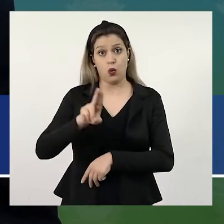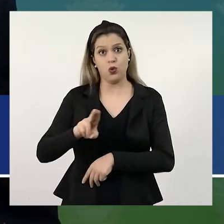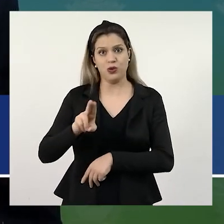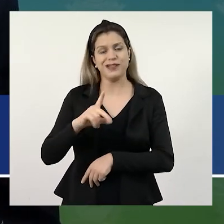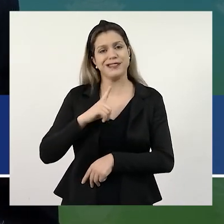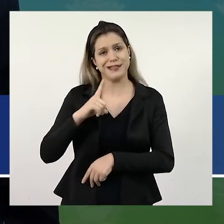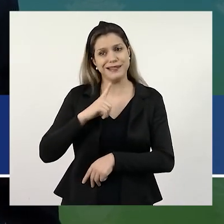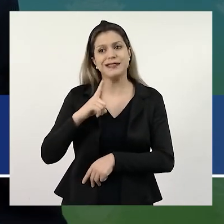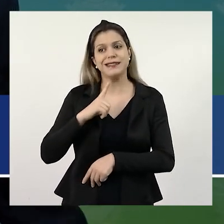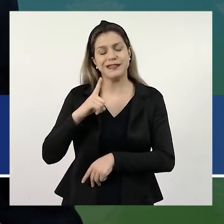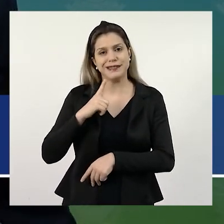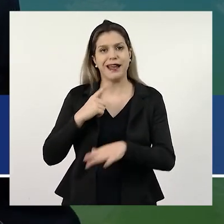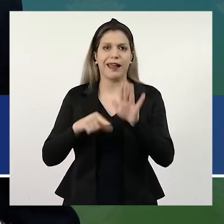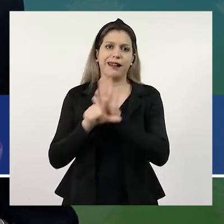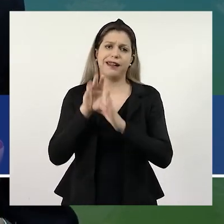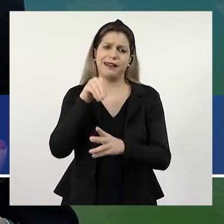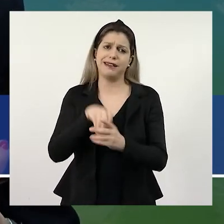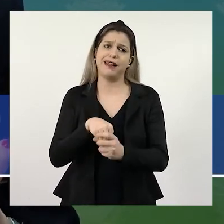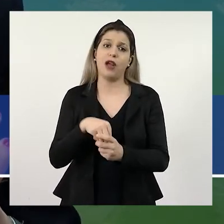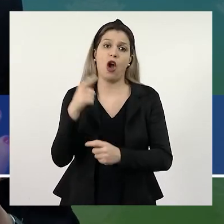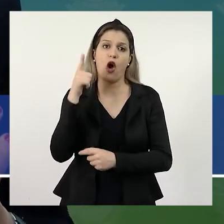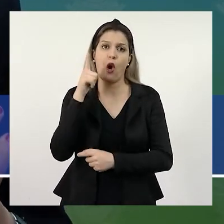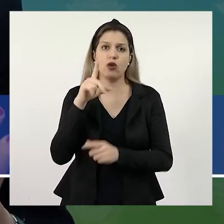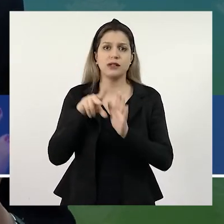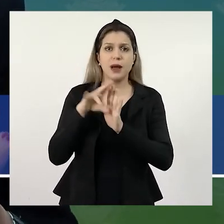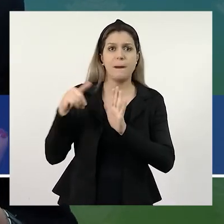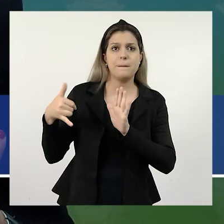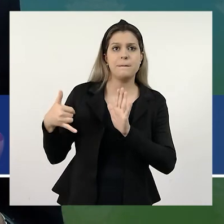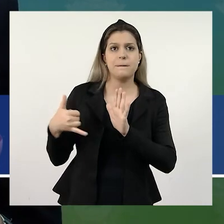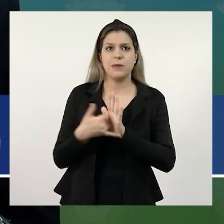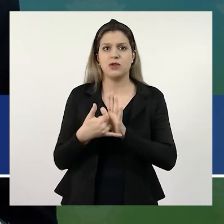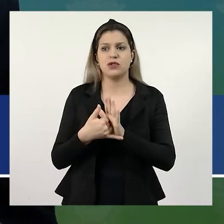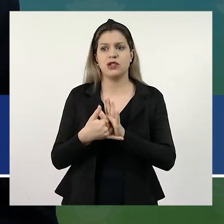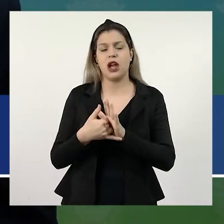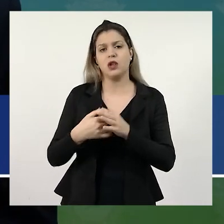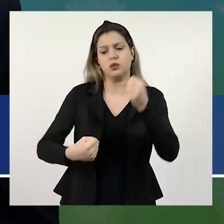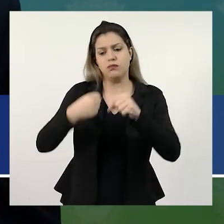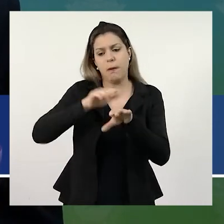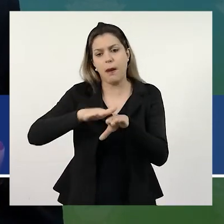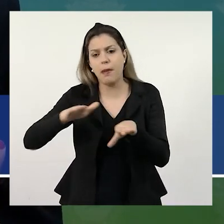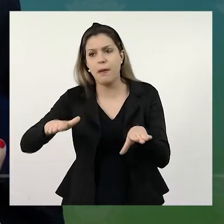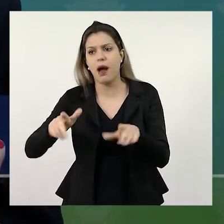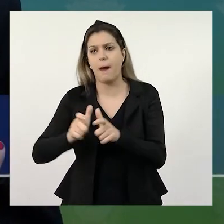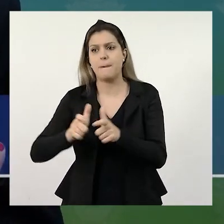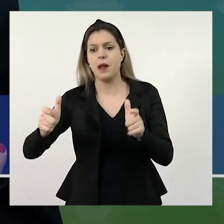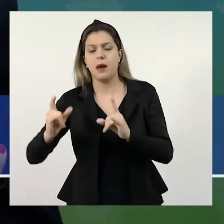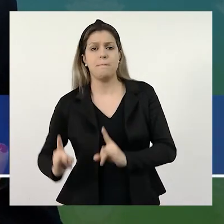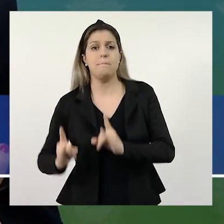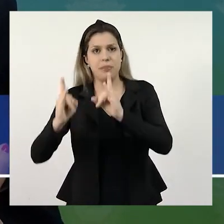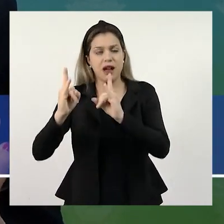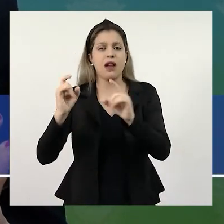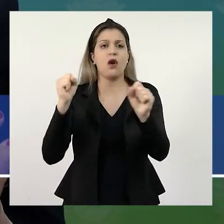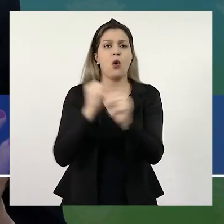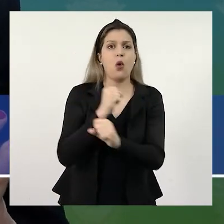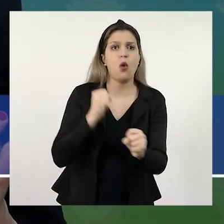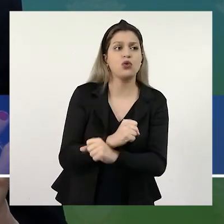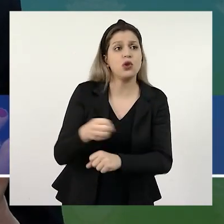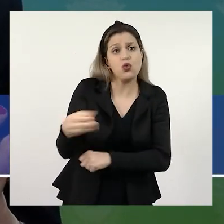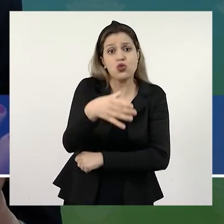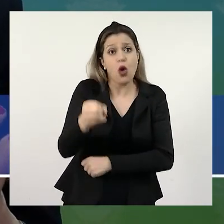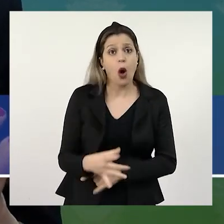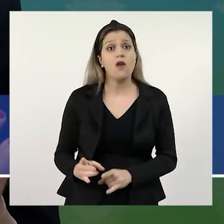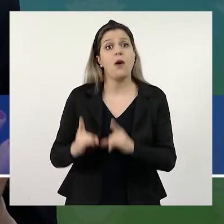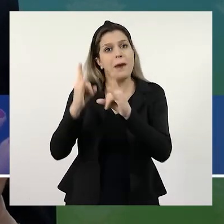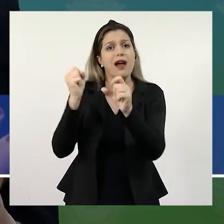brecha na legislação justamente para planejar obras aqui, estacionamentos de veículos, ampliação de prédios, construção de